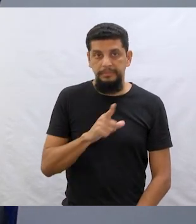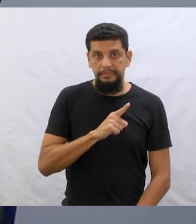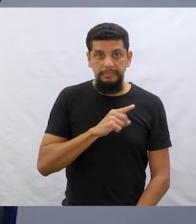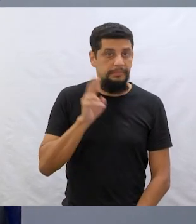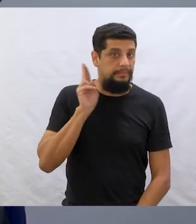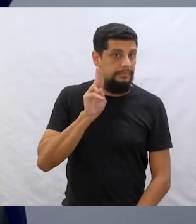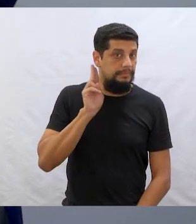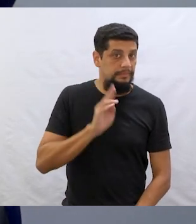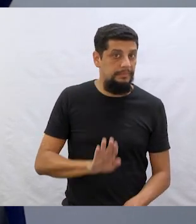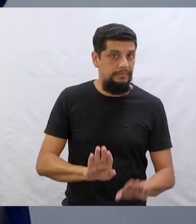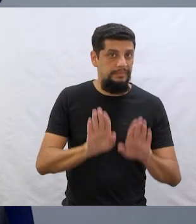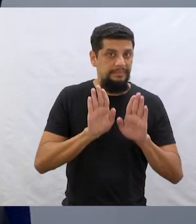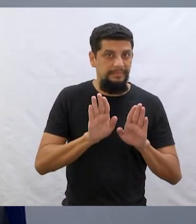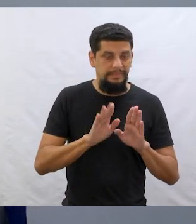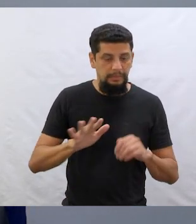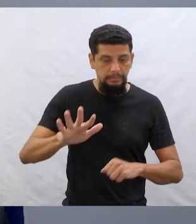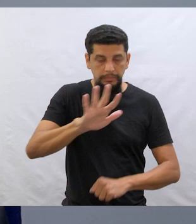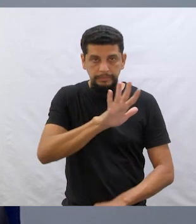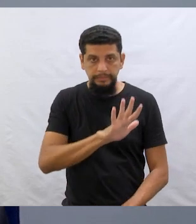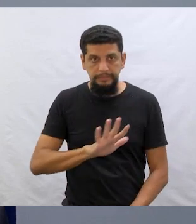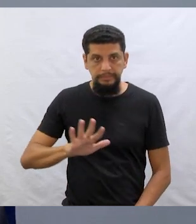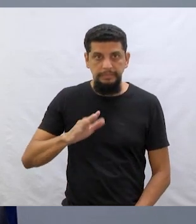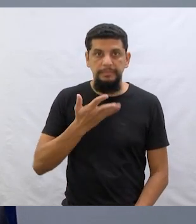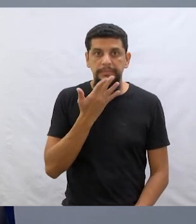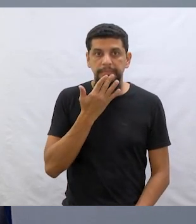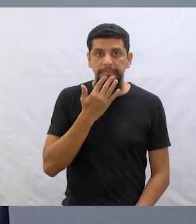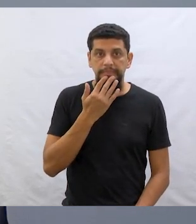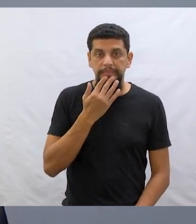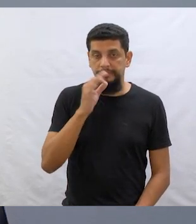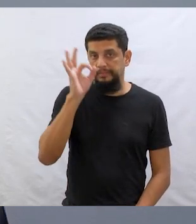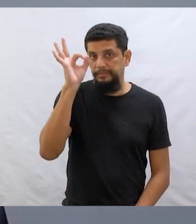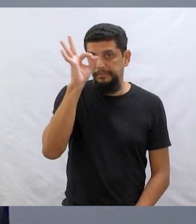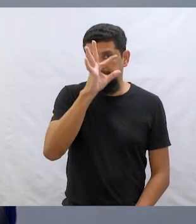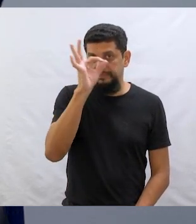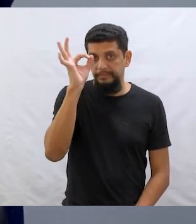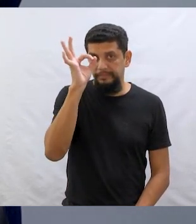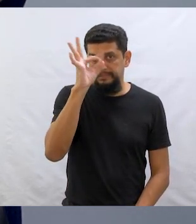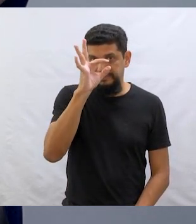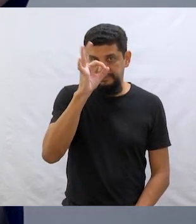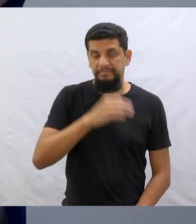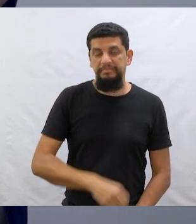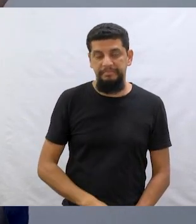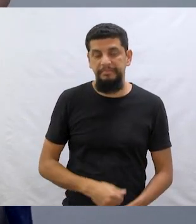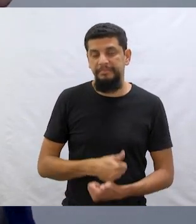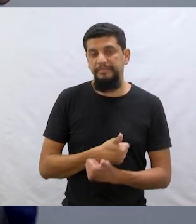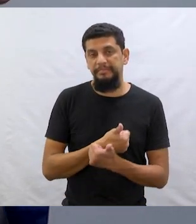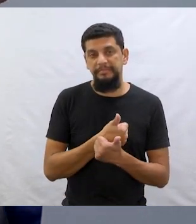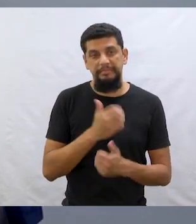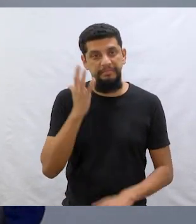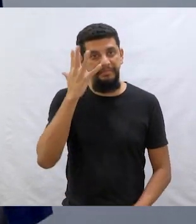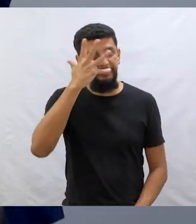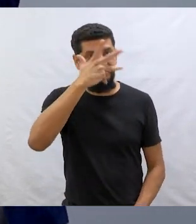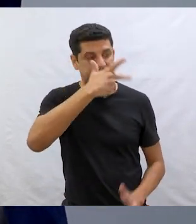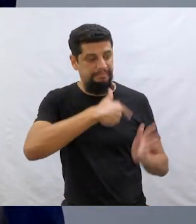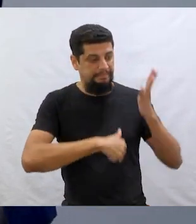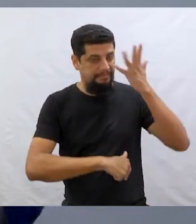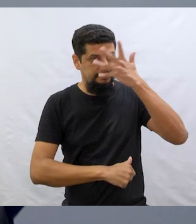também. Mas ele é inteirinho verde. Muito